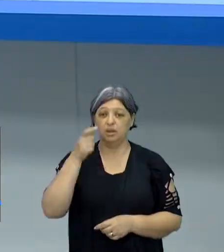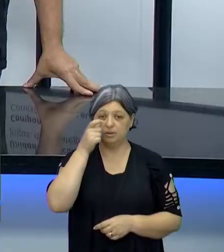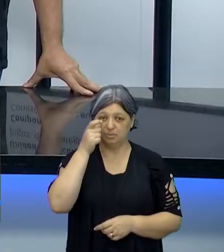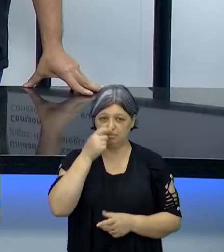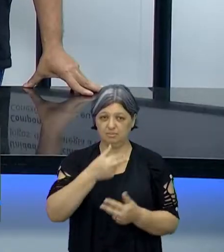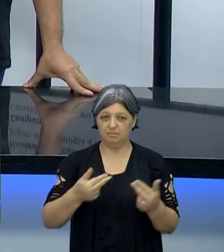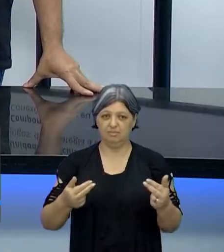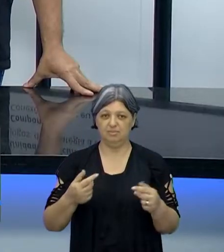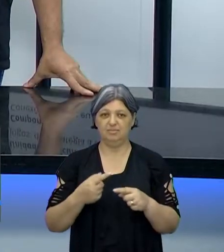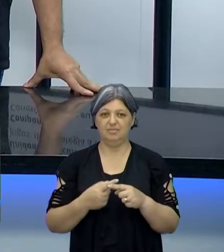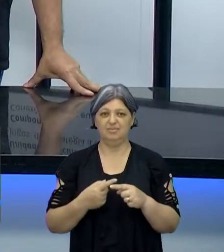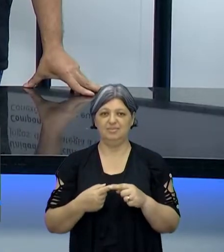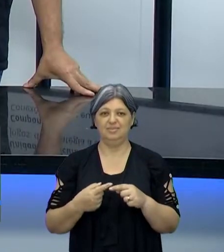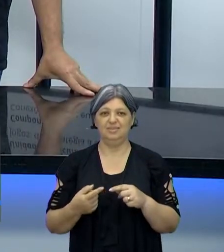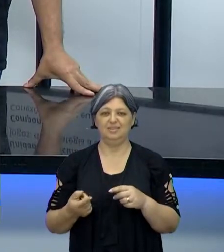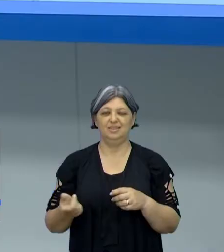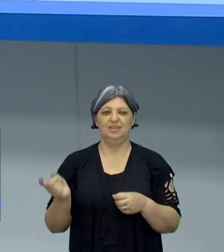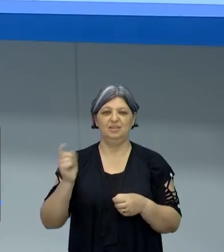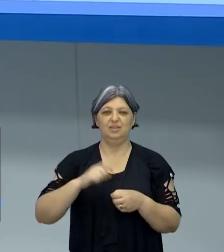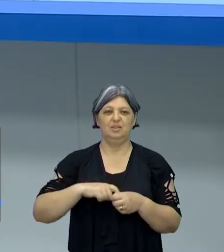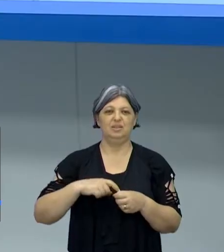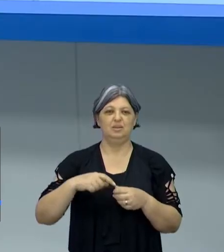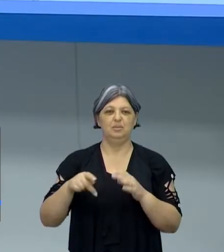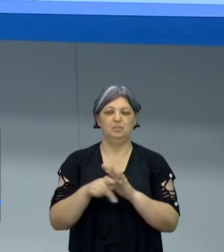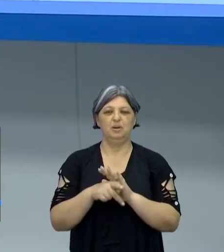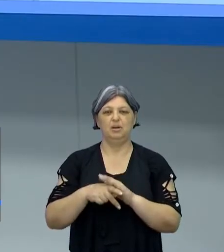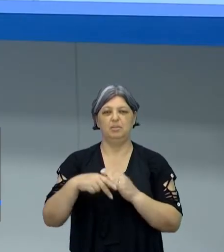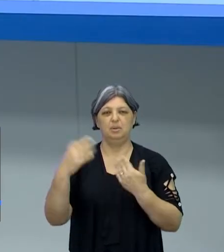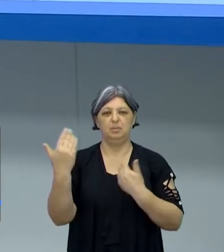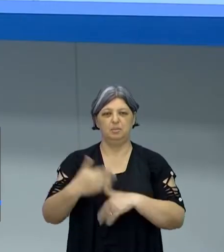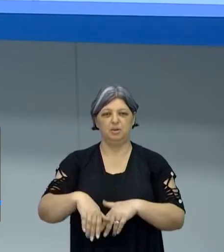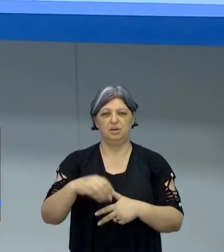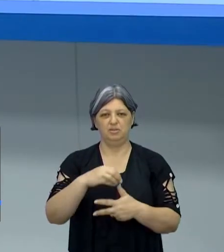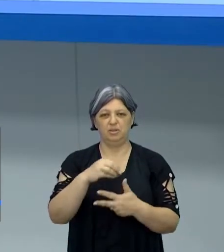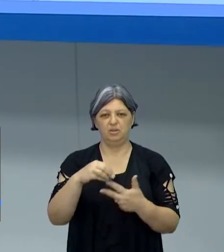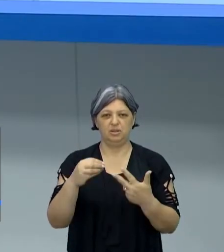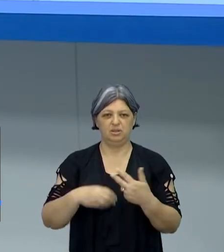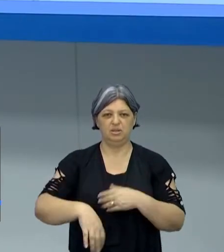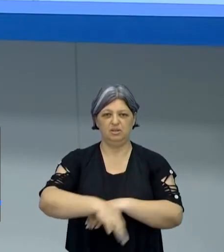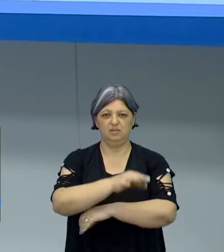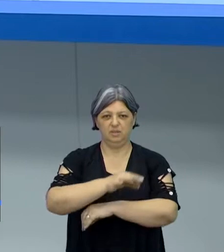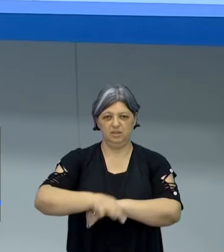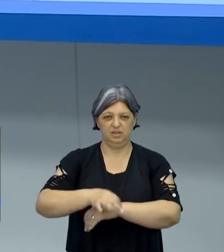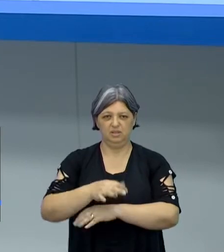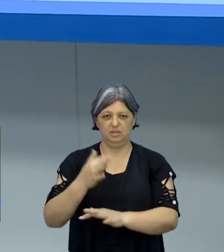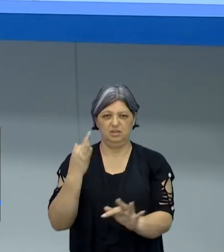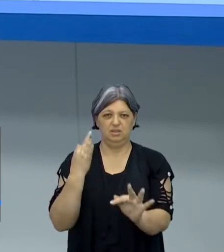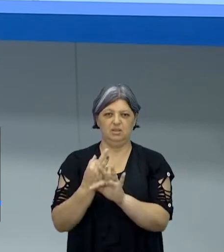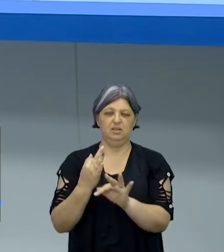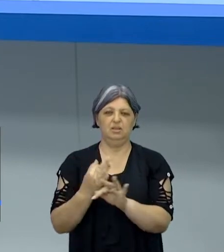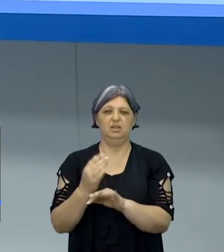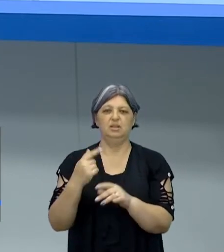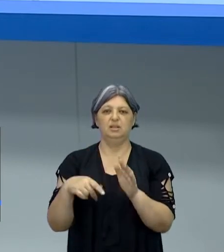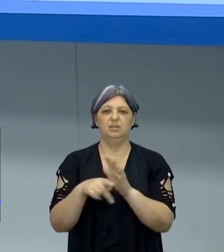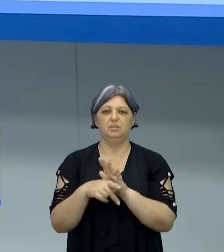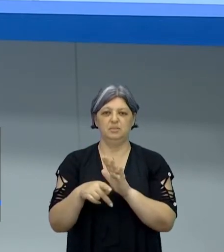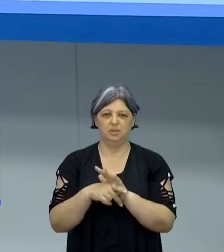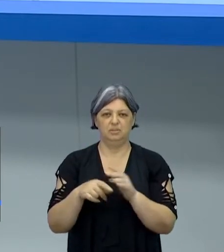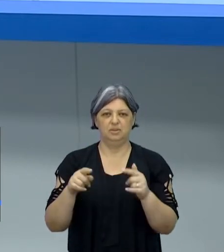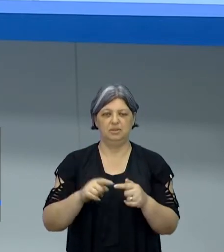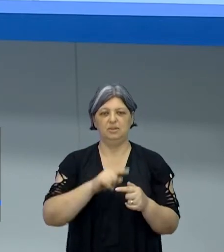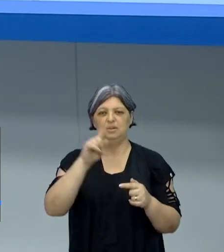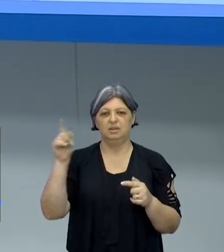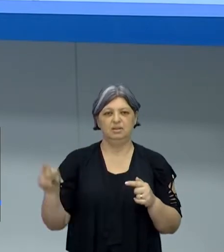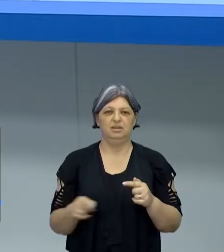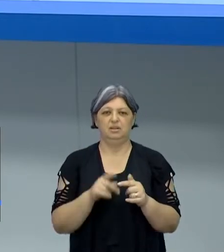só retomar o Enem, que eu estava fazendo a prova de física do Enem. Lá tinha várias coisas de circuito. A gente tratou sobre os circuitos lá no componente